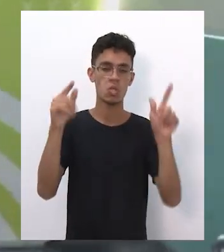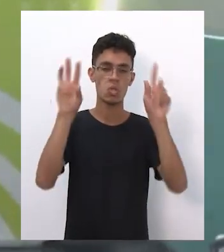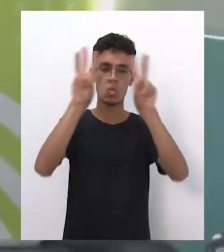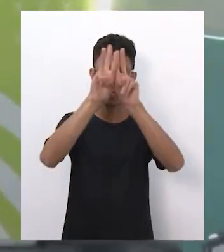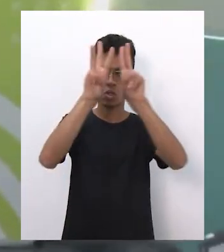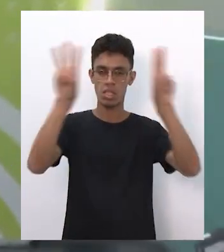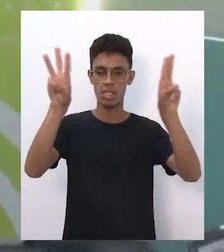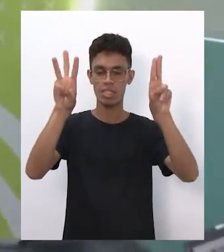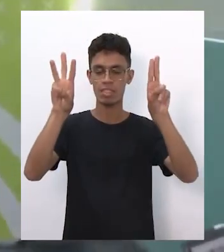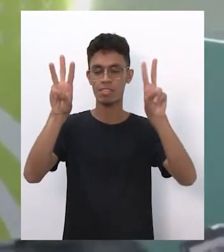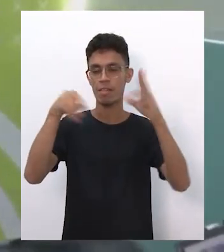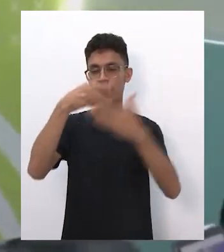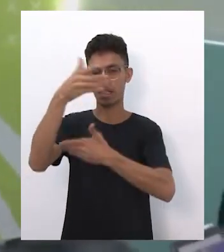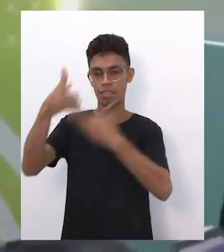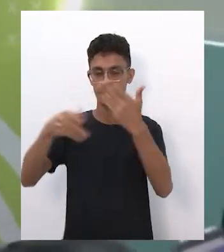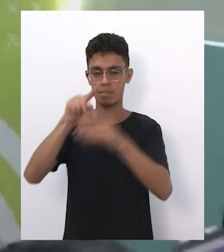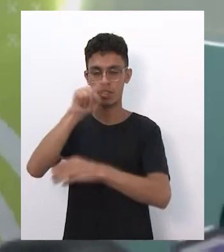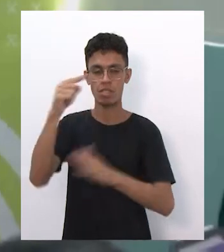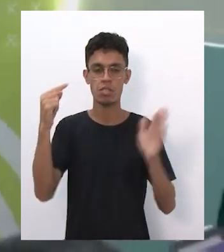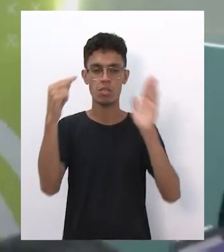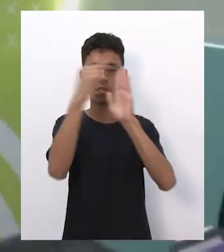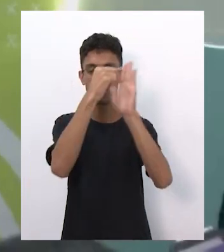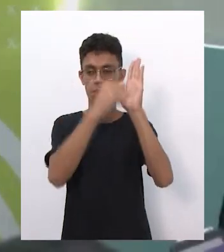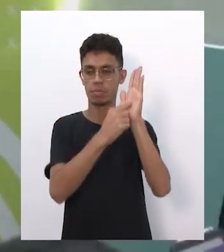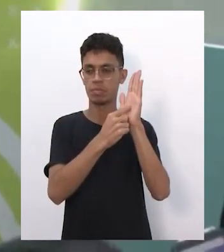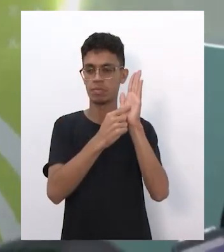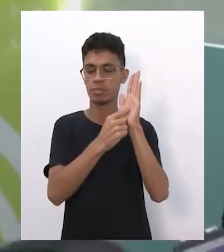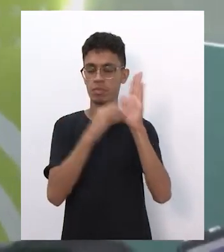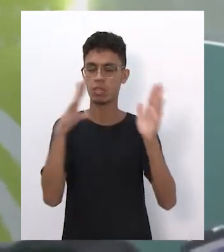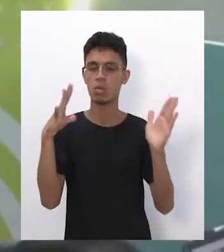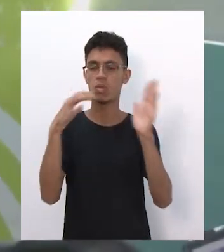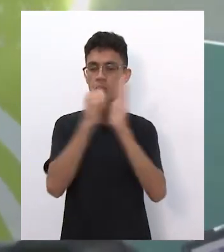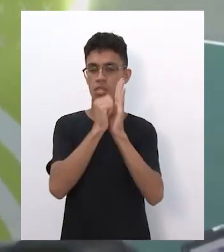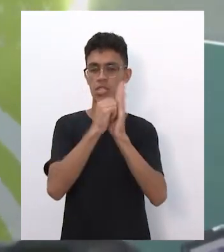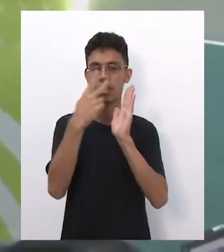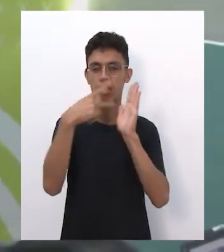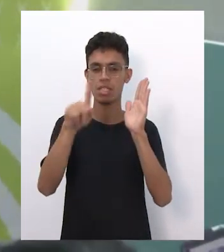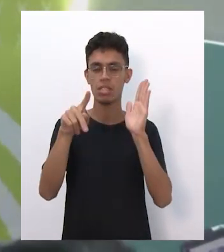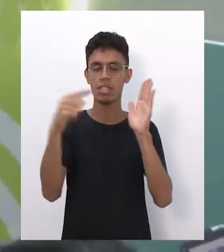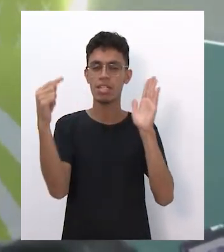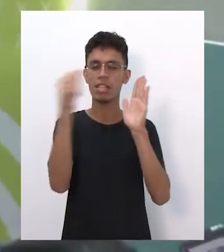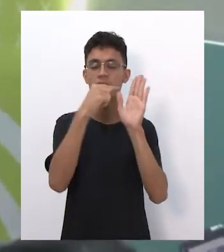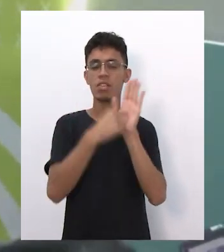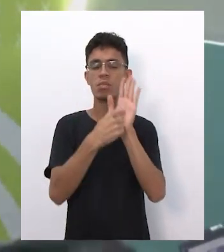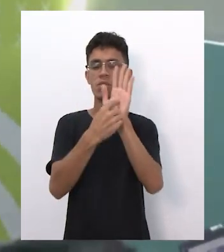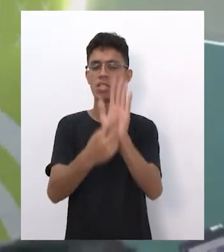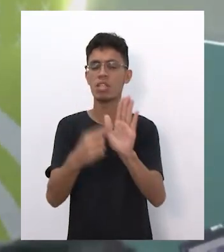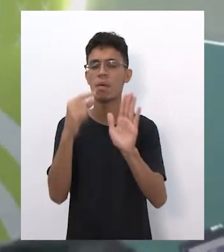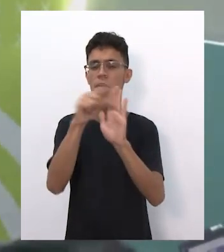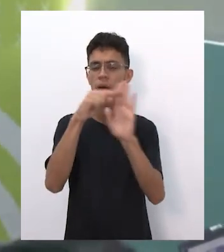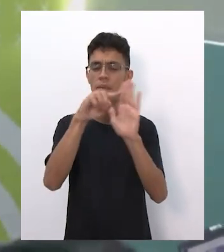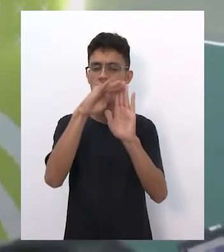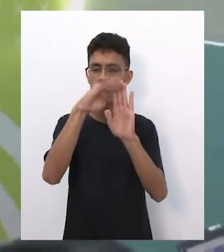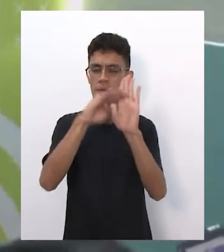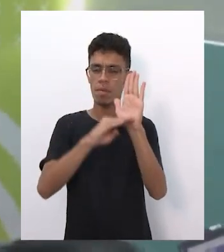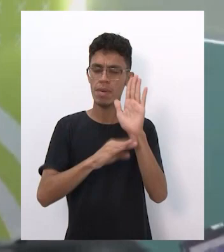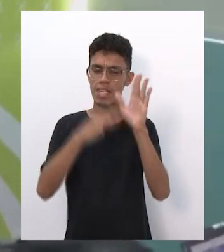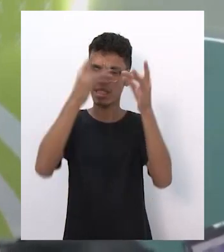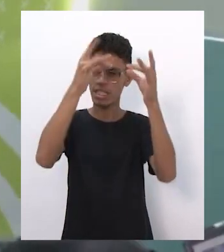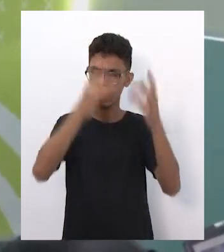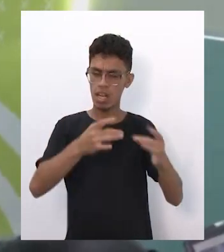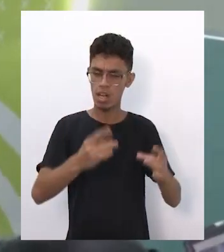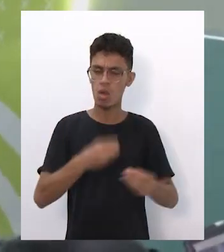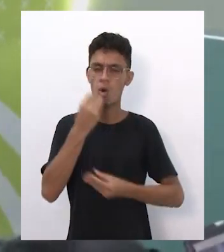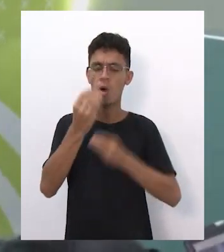site bem intuitivo, então você entra, faz teu cadastro e lá mesmo ele vai mostrando para você como que você cria os